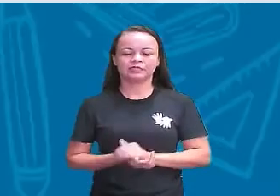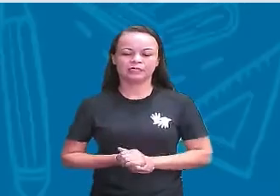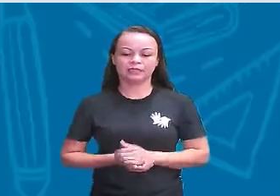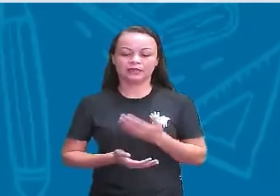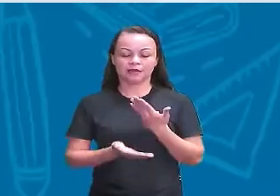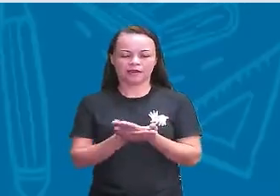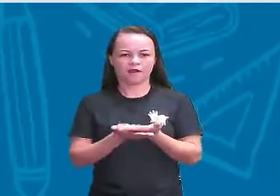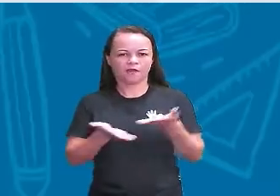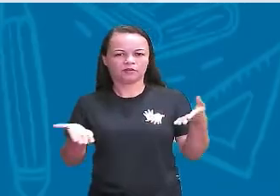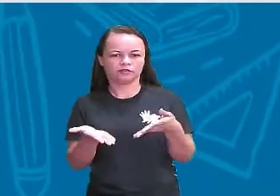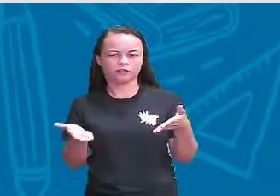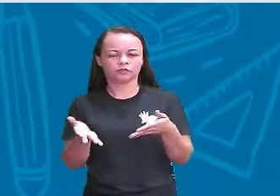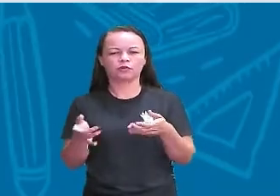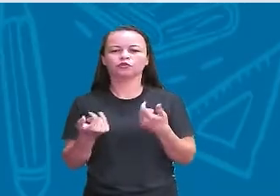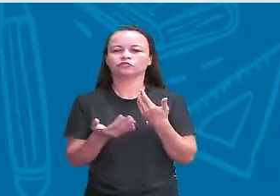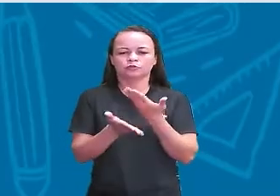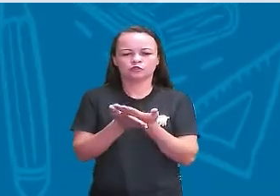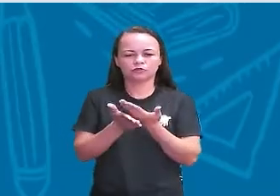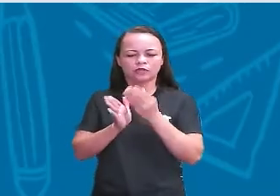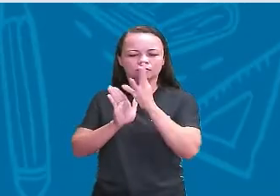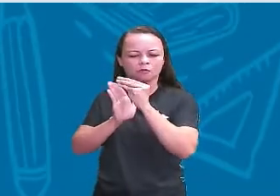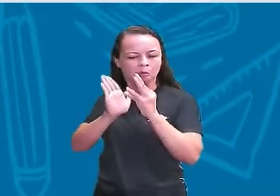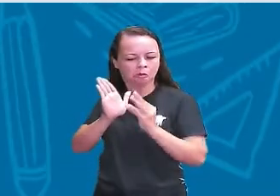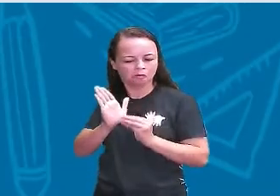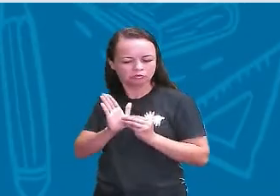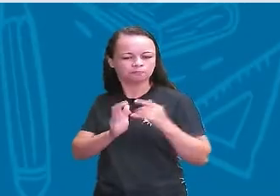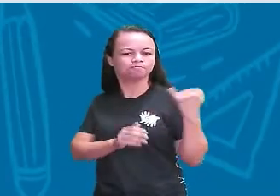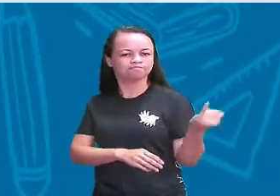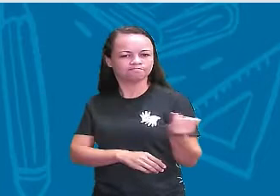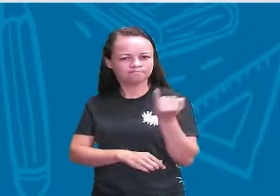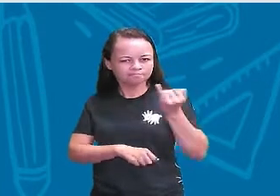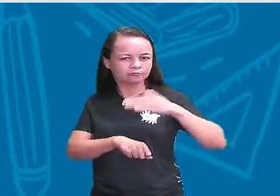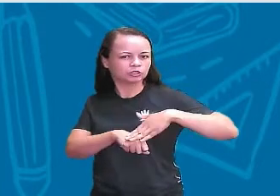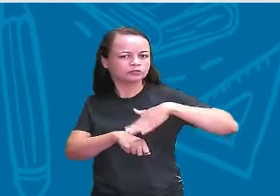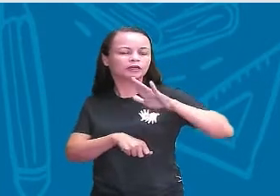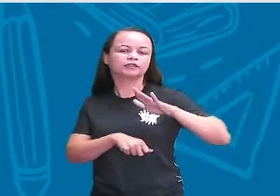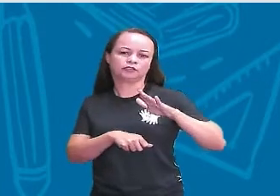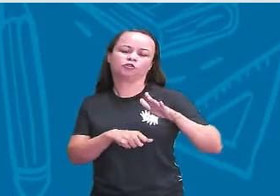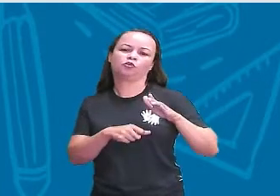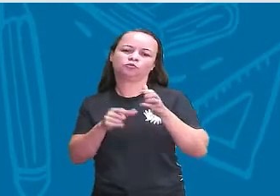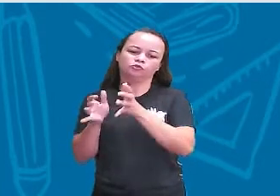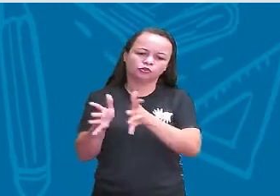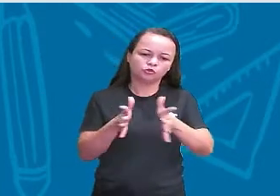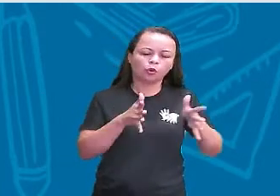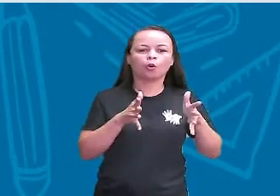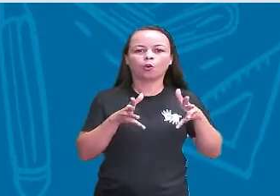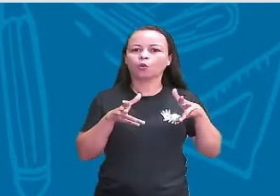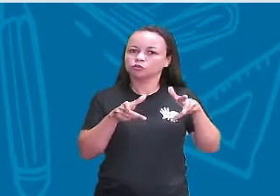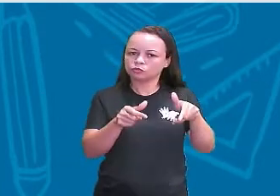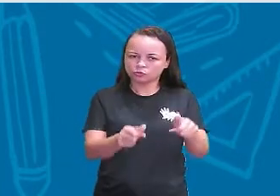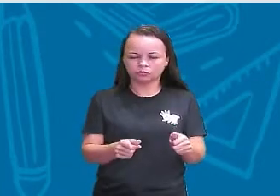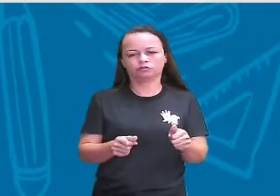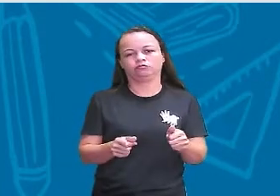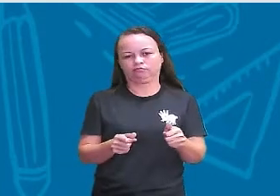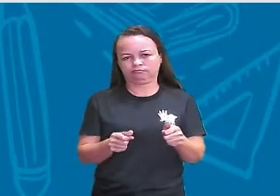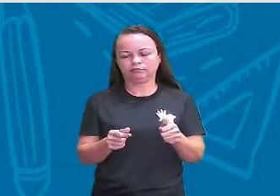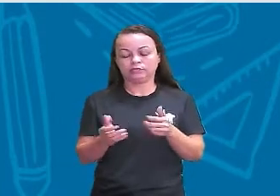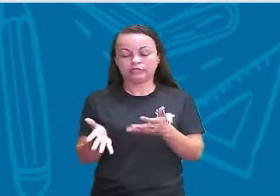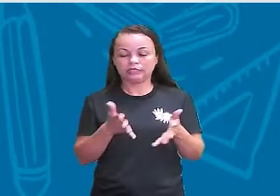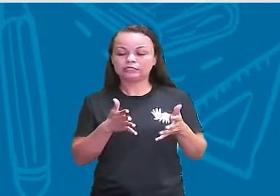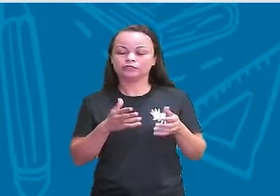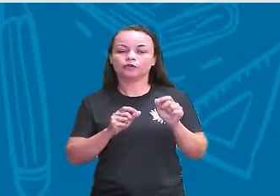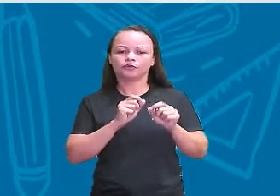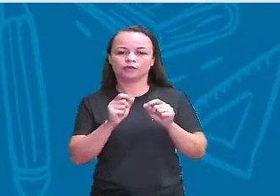a gente vai tratar sobre um conteúdo de extrema importância, como todos os outros que a gente vem tratando até aqui, que são as propriedades